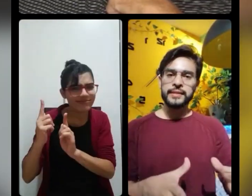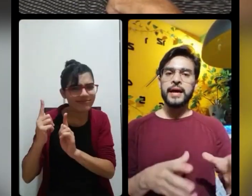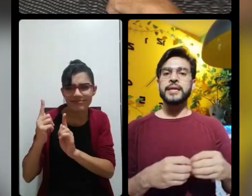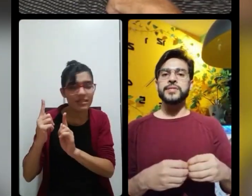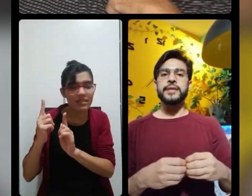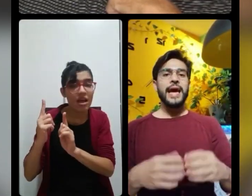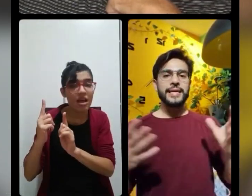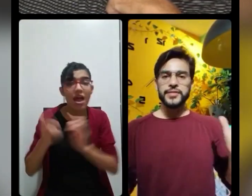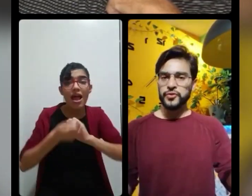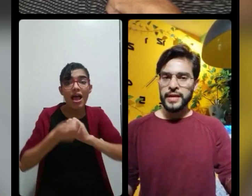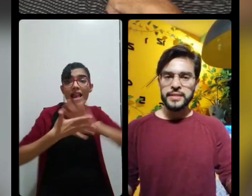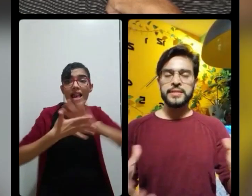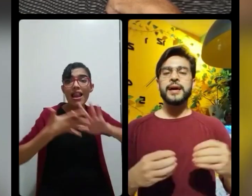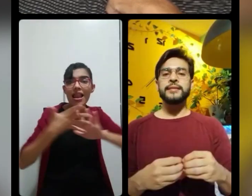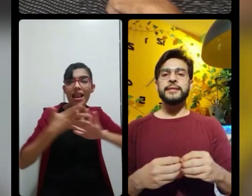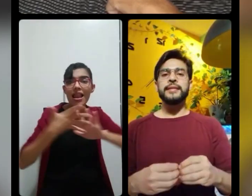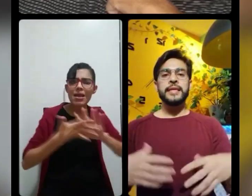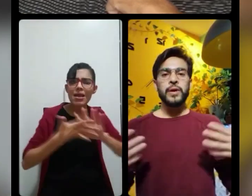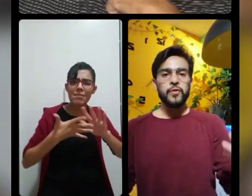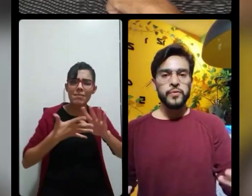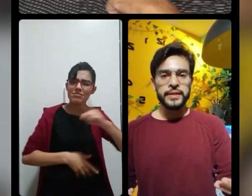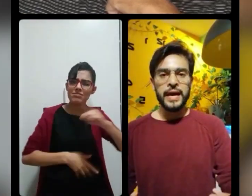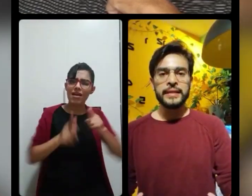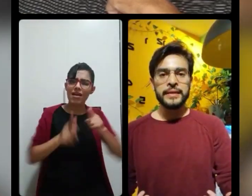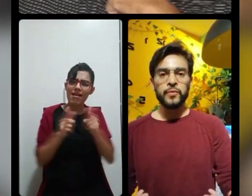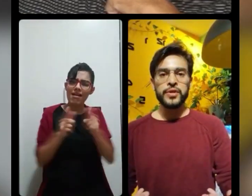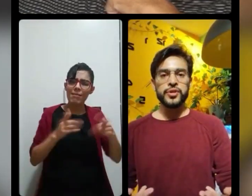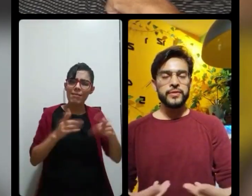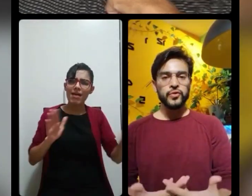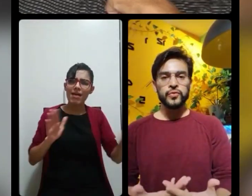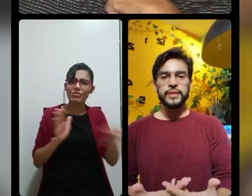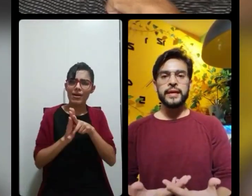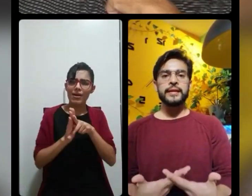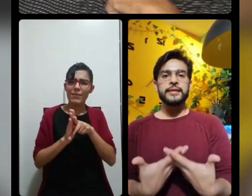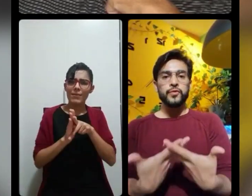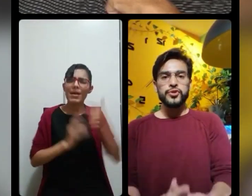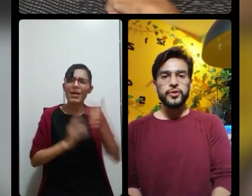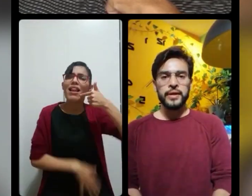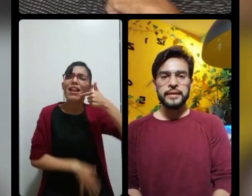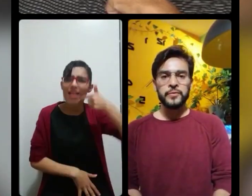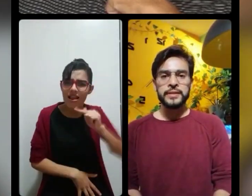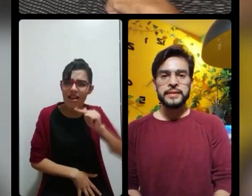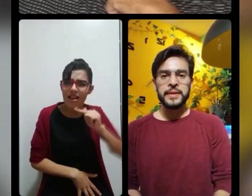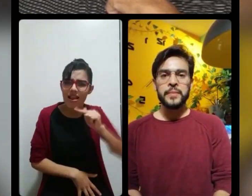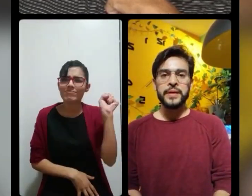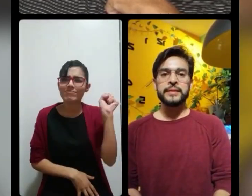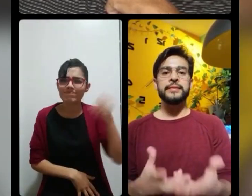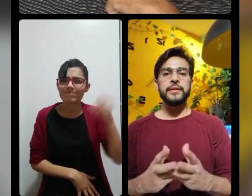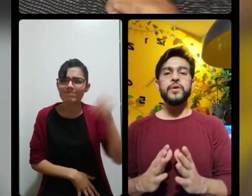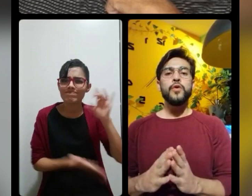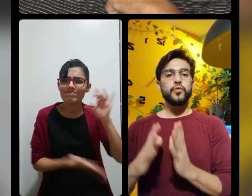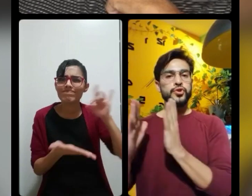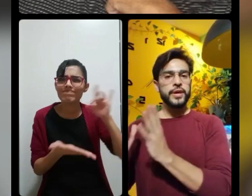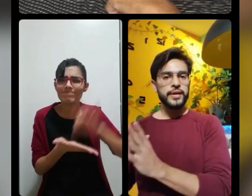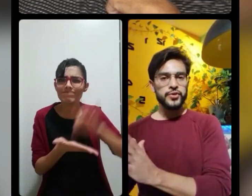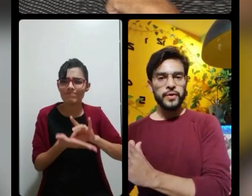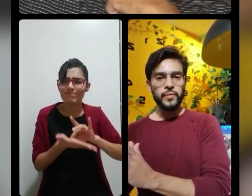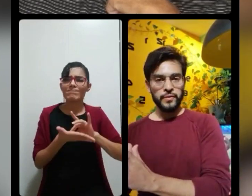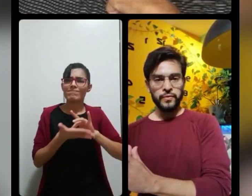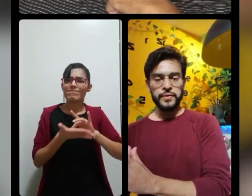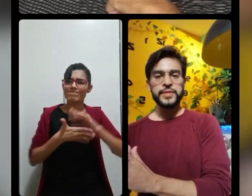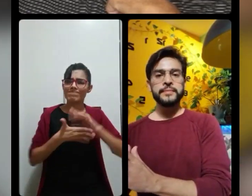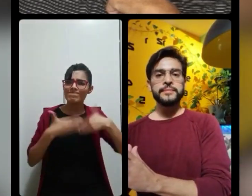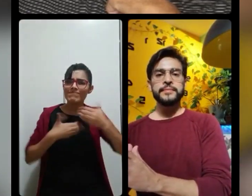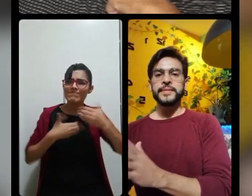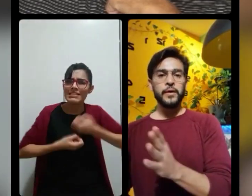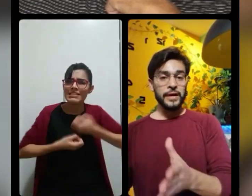sua sintaxe, é dicionarizada, tem uma comunidade linguística em torno dela, que constrói a língua dinamicamente. Então, o gesto é